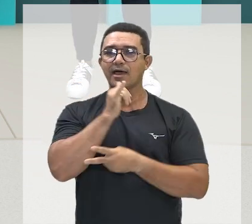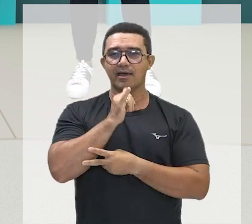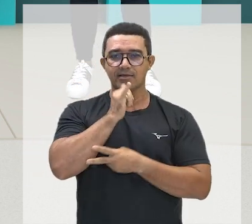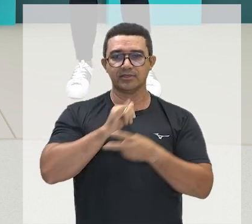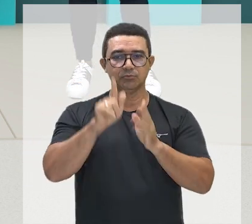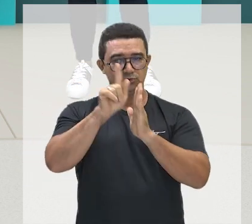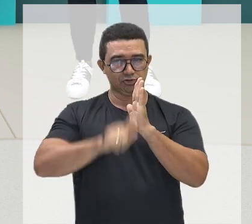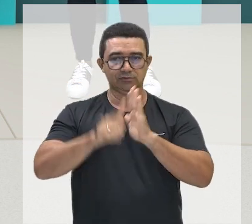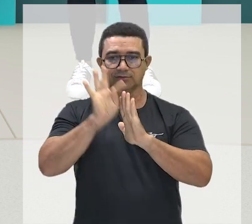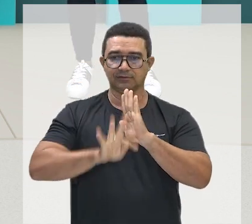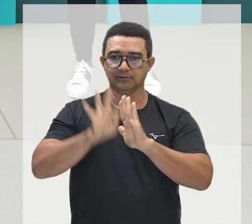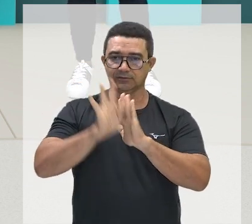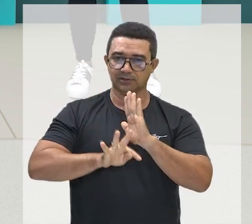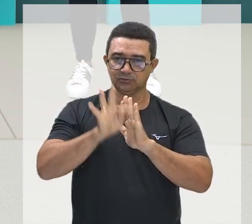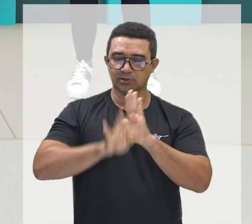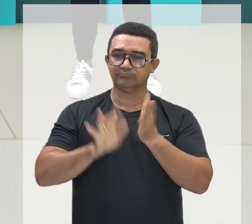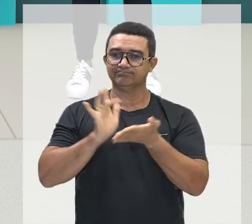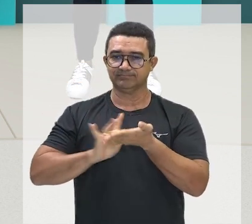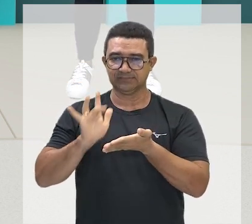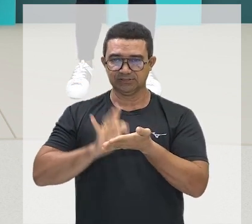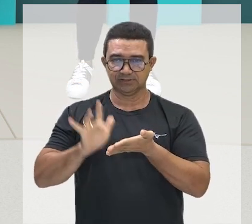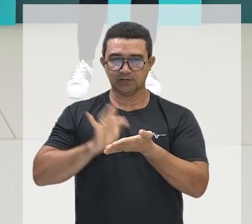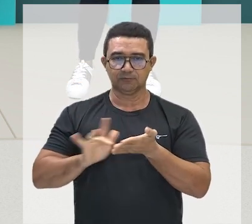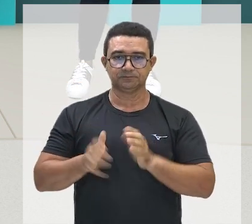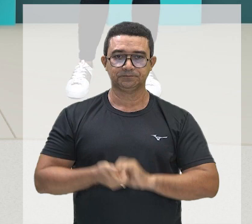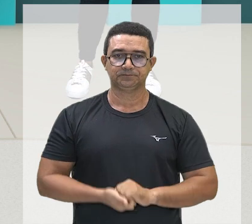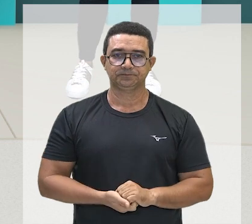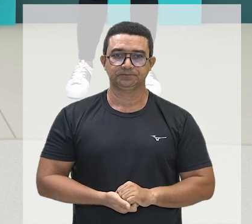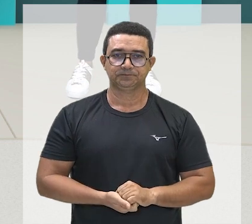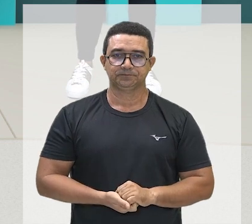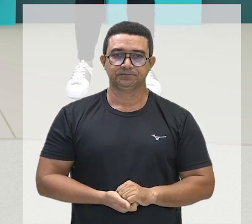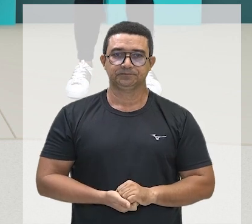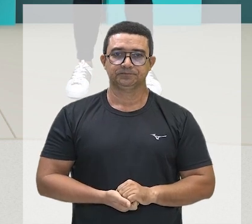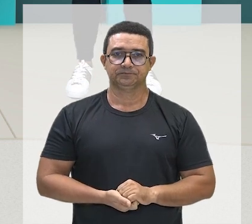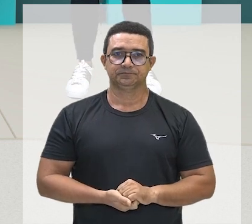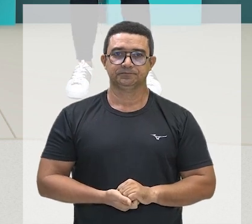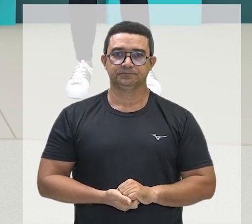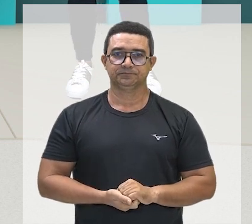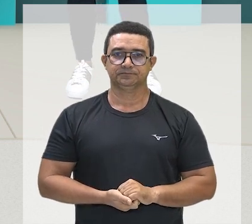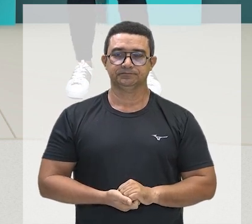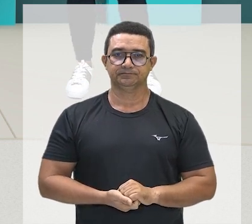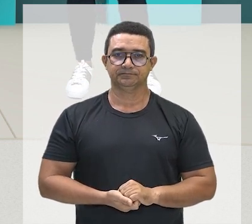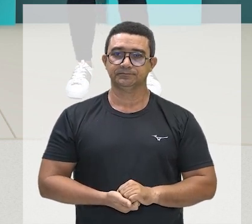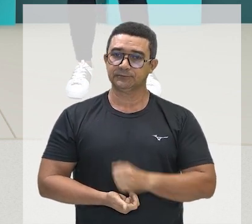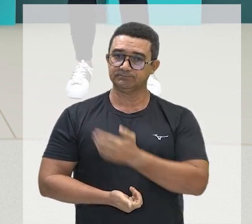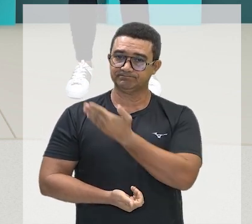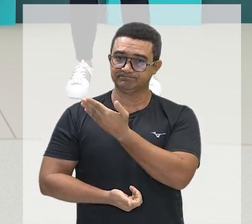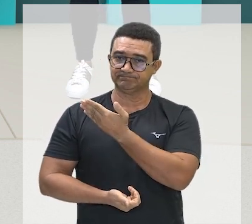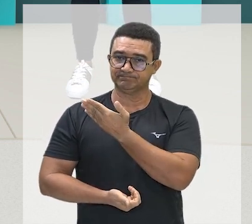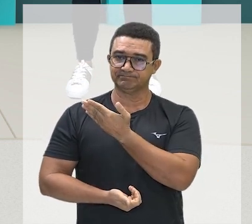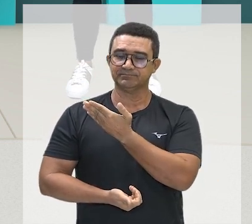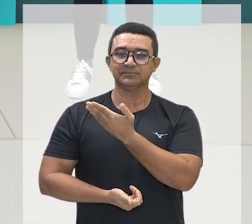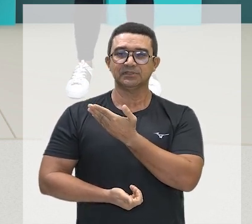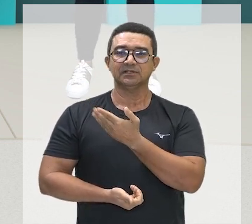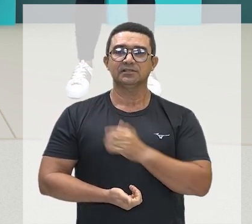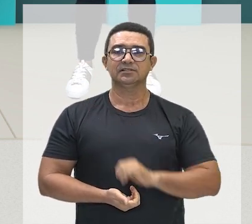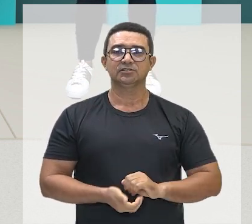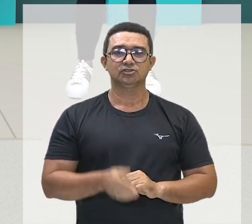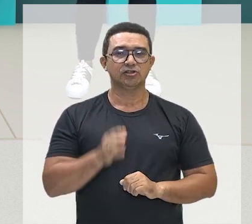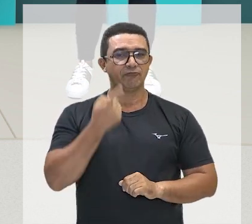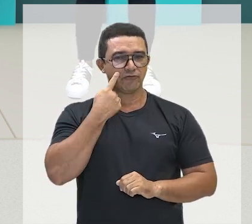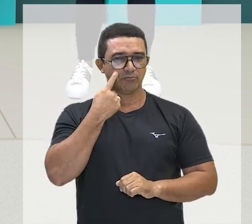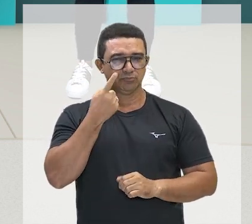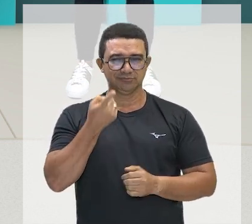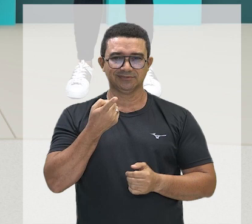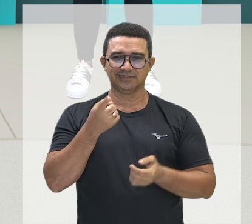textuais digitais. Vamos adiante? Aqui nós temos um que nós vimos no nosso joguinho agora,